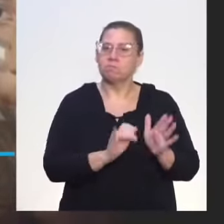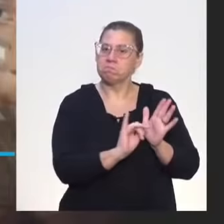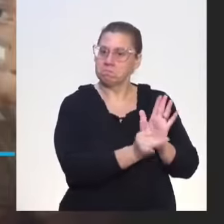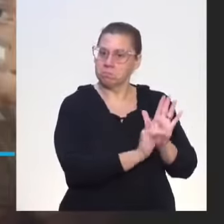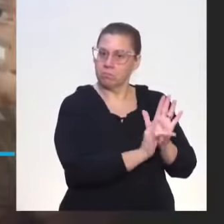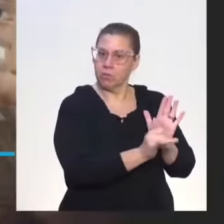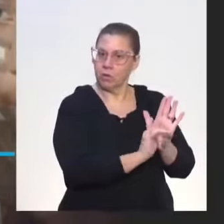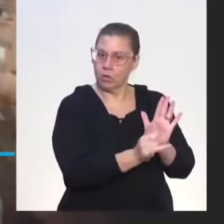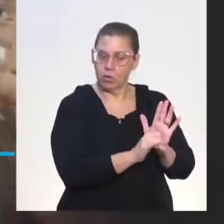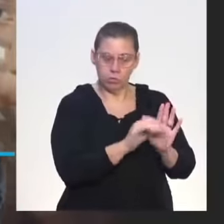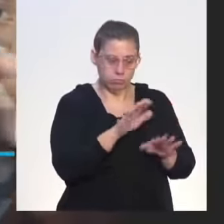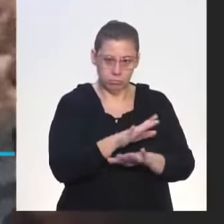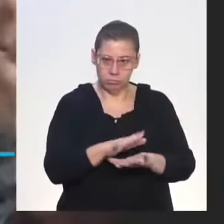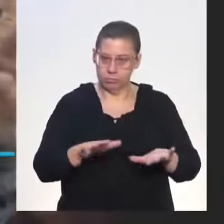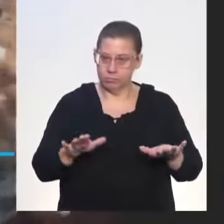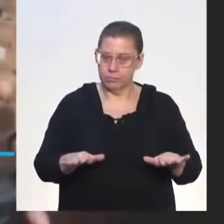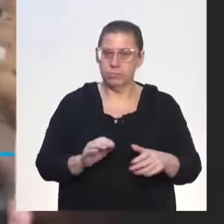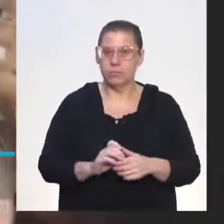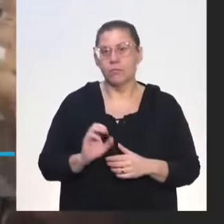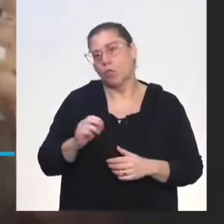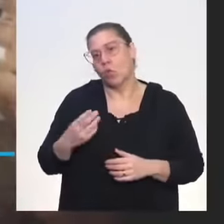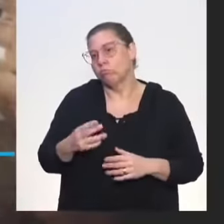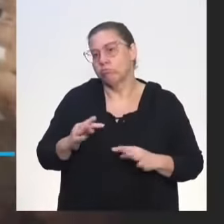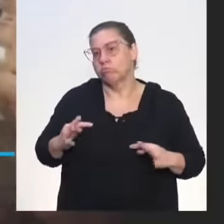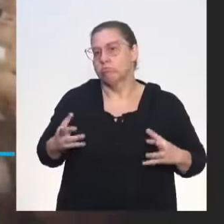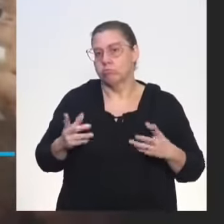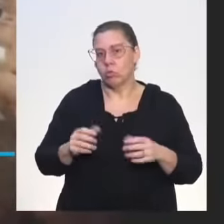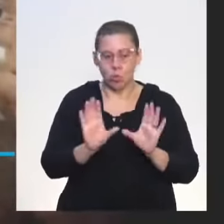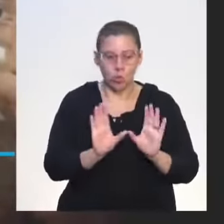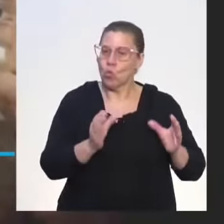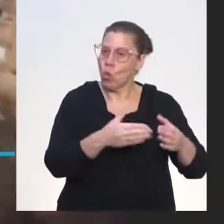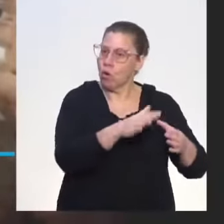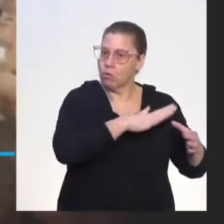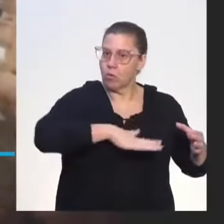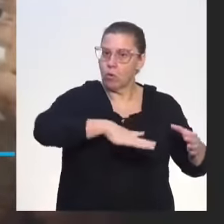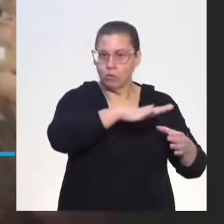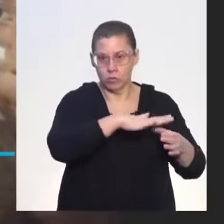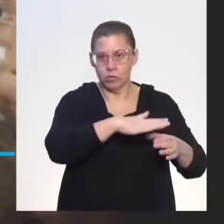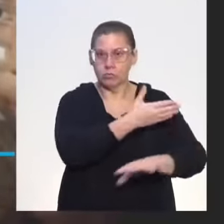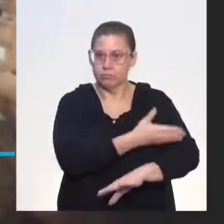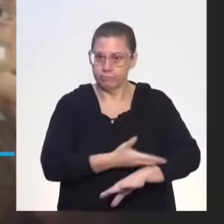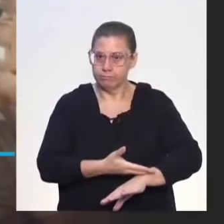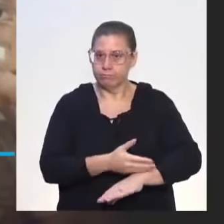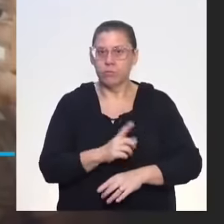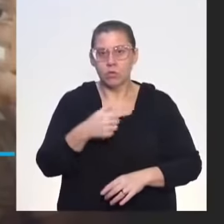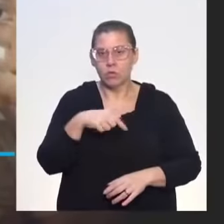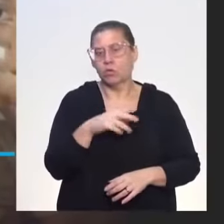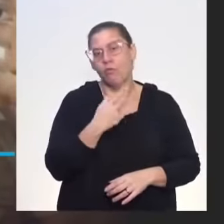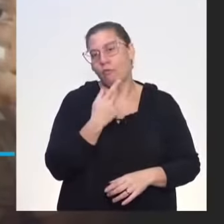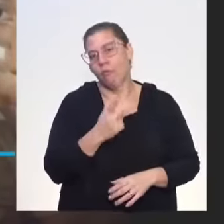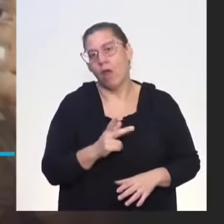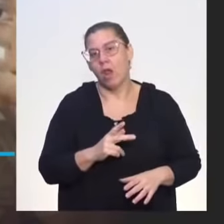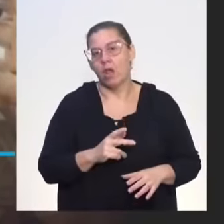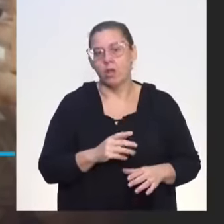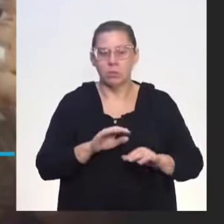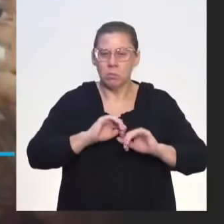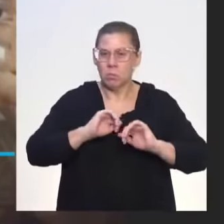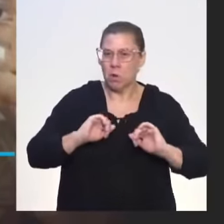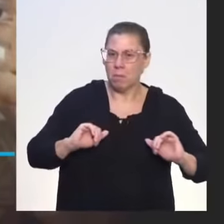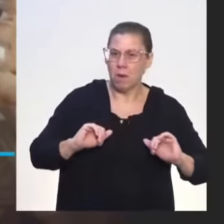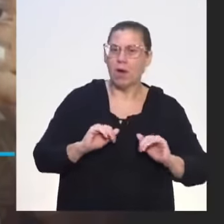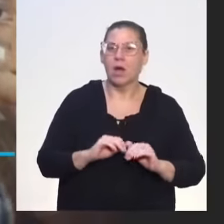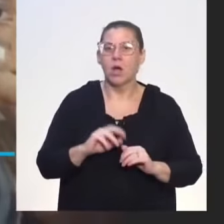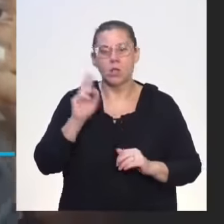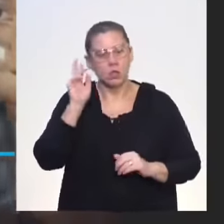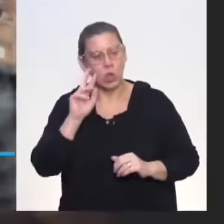para criança, quando a gente conta uma história num contexto de comunidade tradicional, nós não fazemos muito essa separação de uma